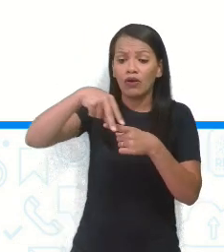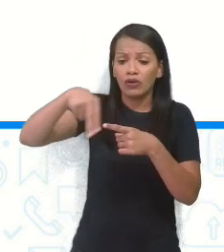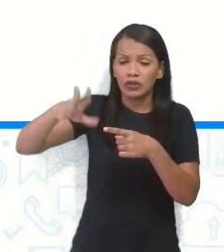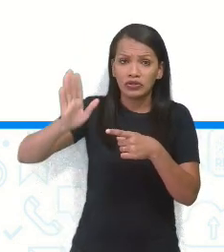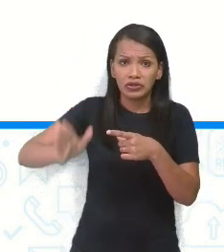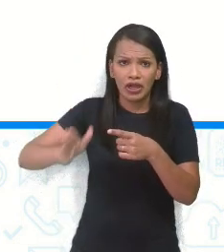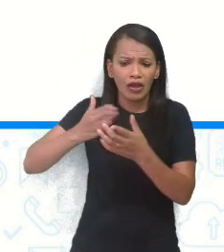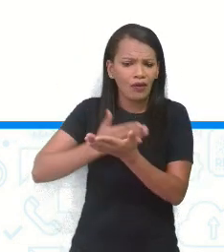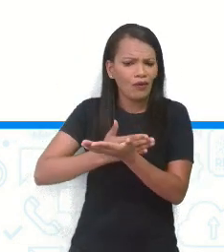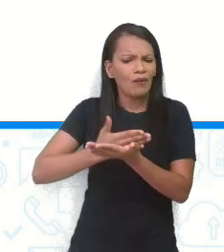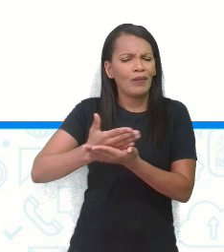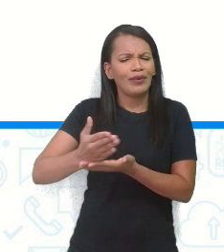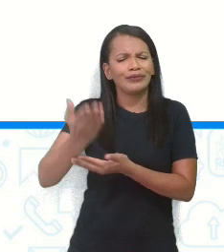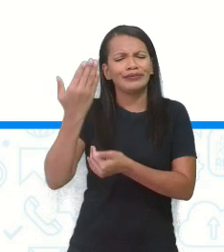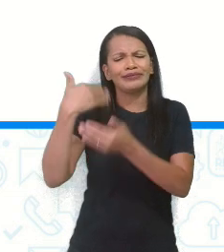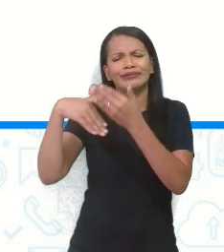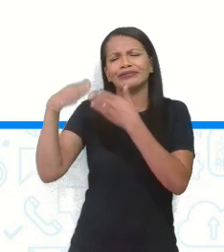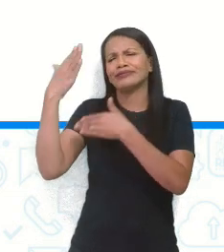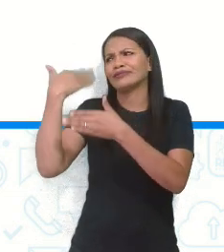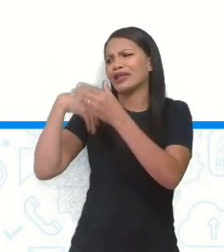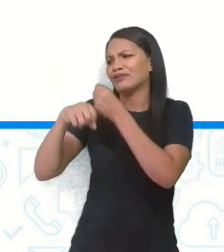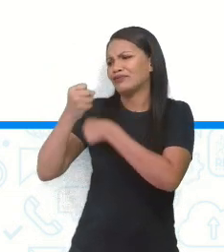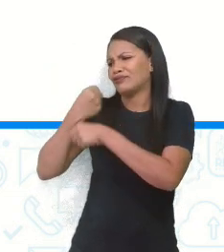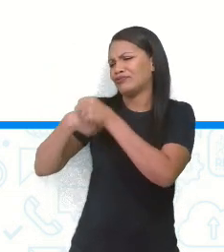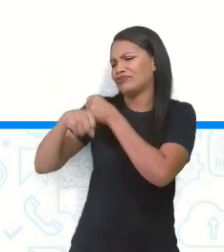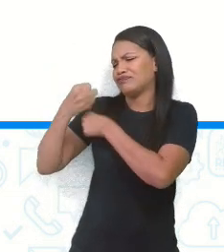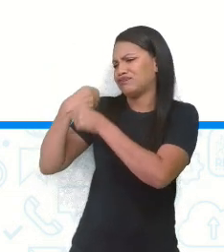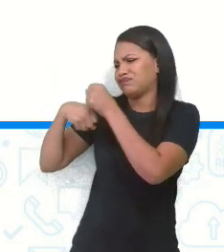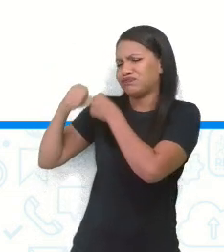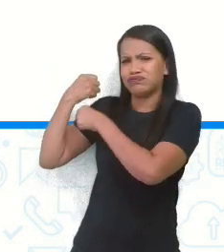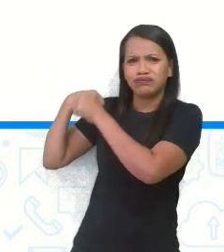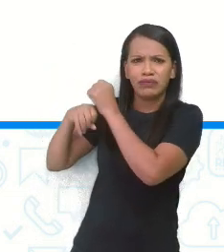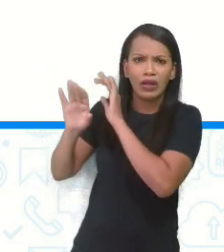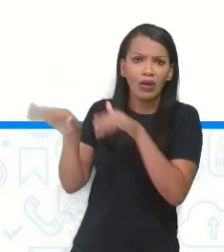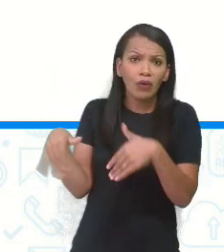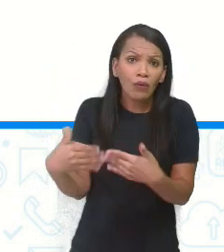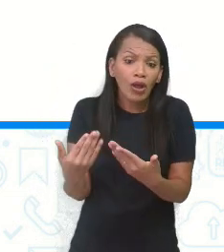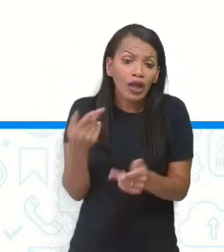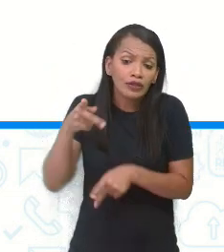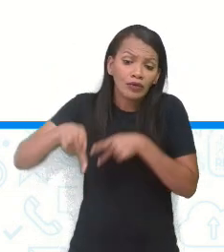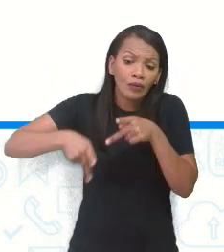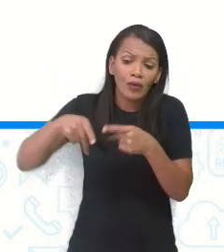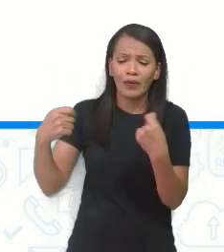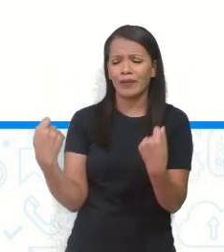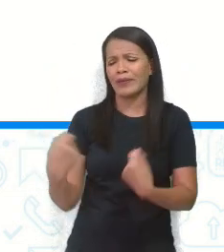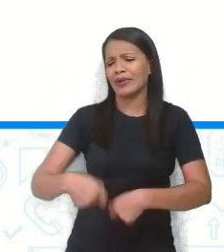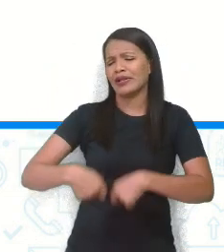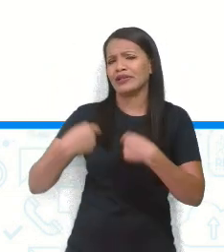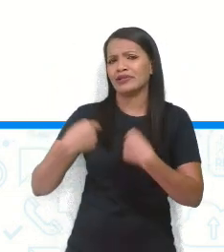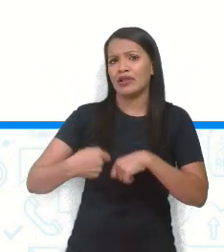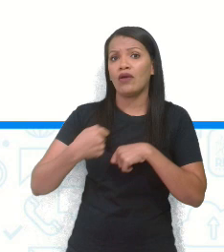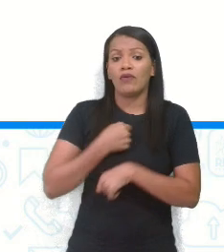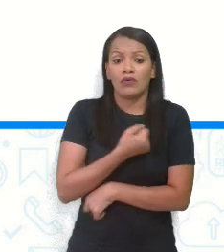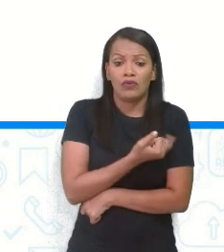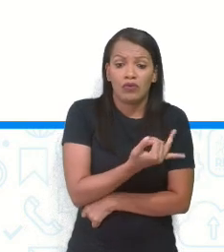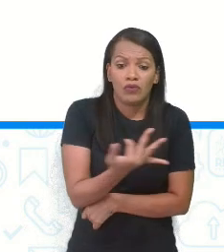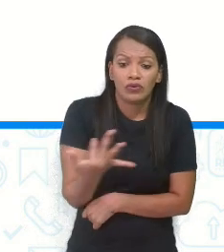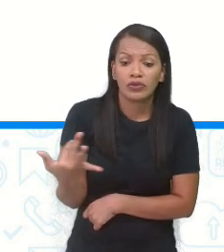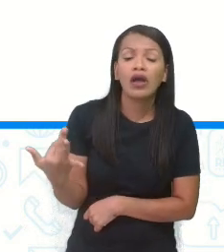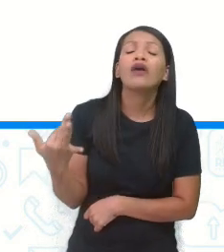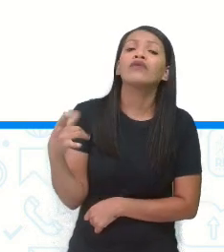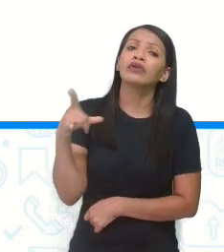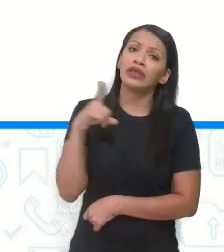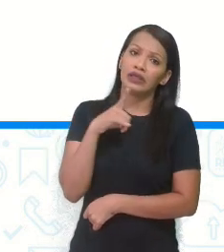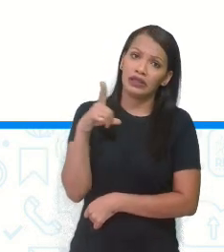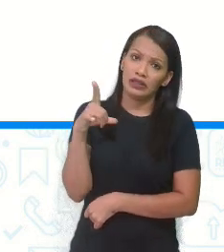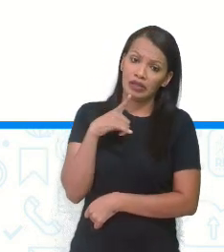que começou, há muitos e muitos anos, quando o povo precisou contar o que possuía para saber